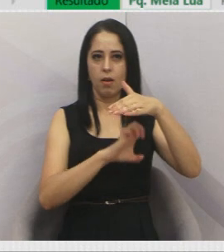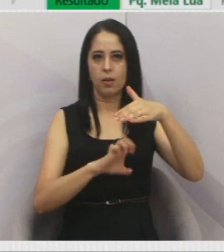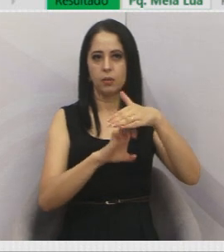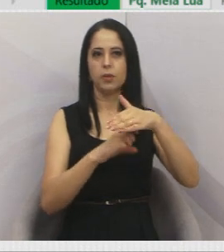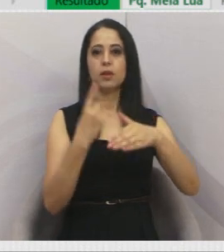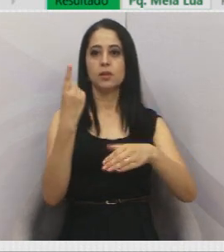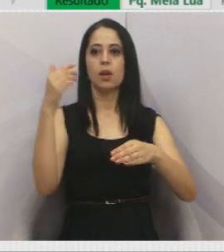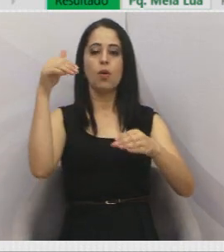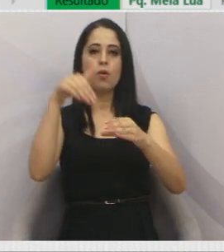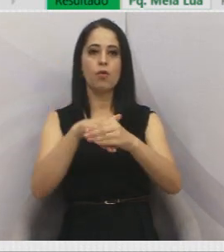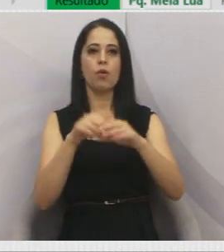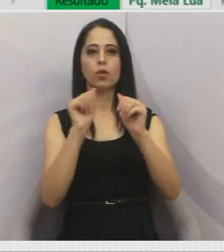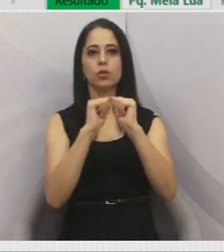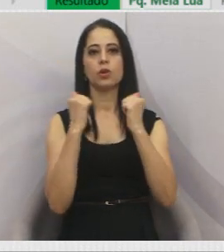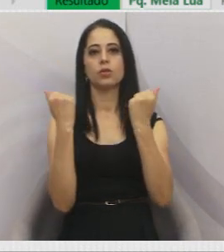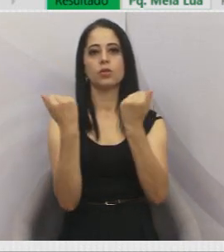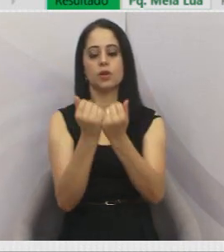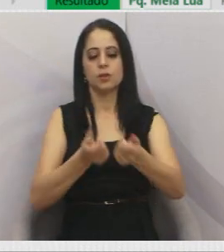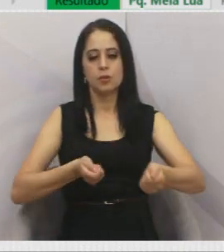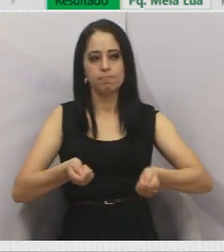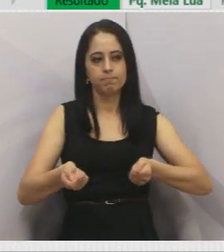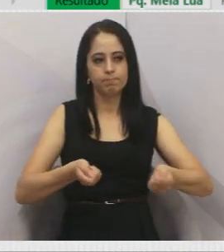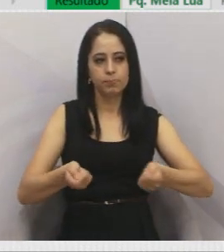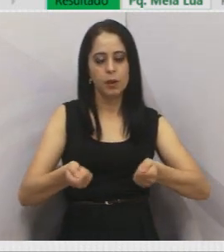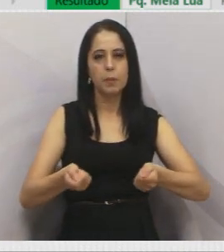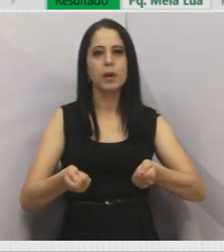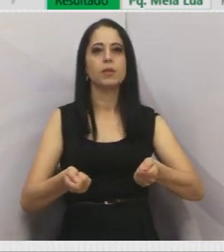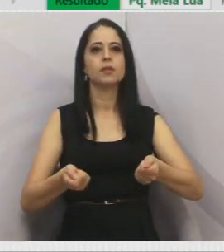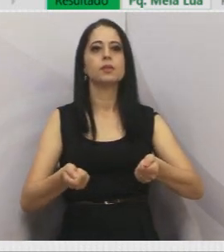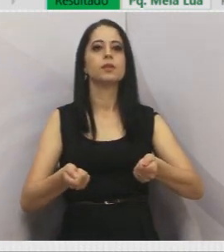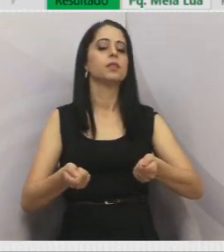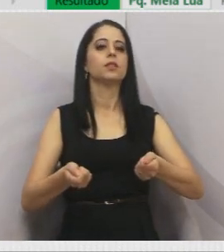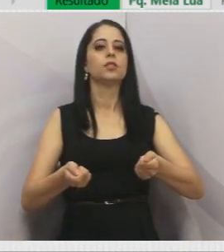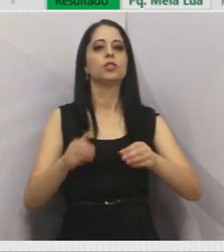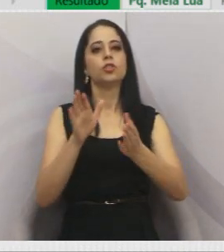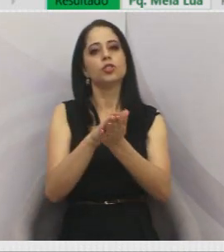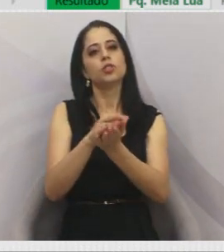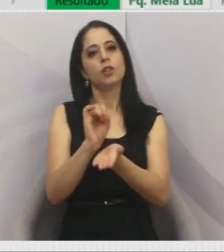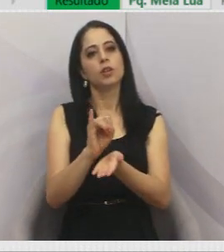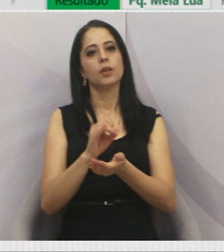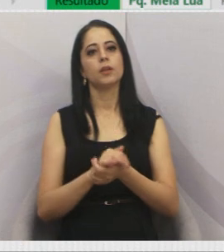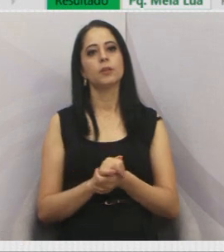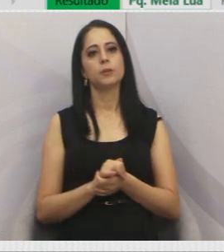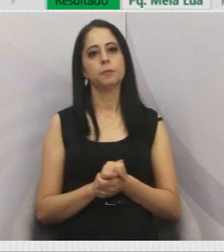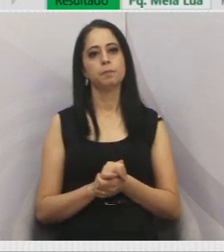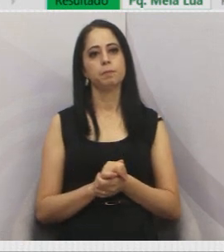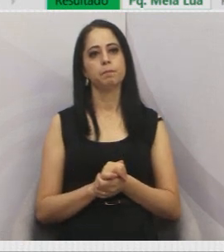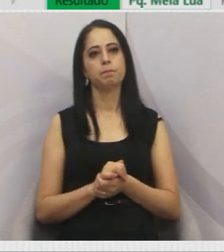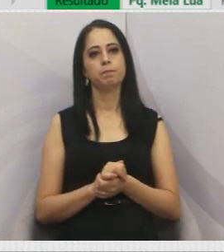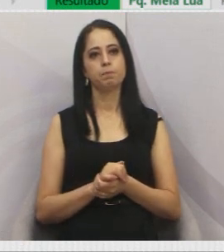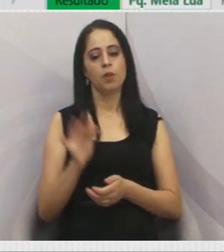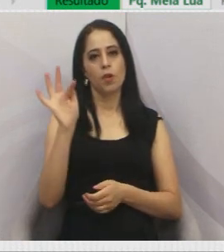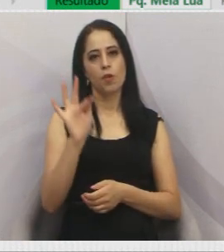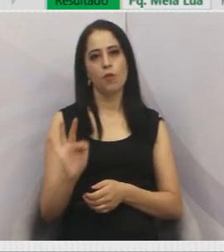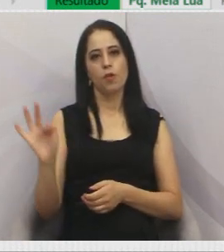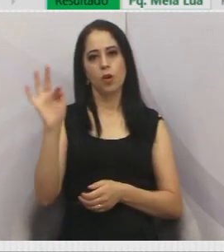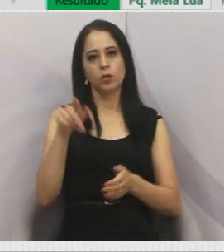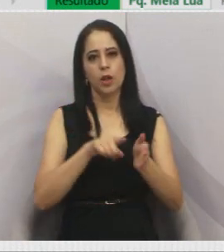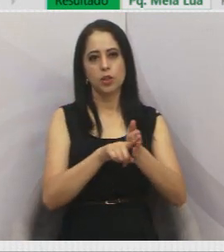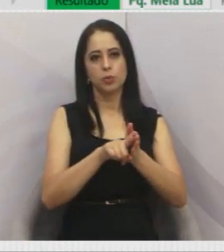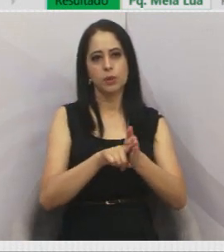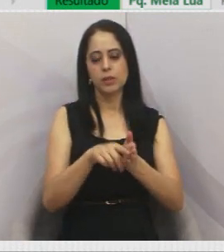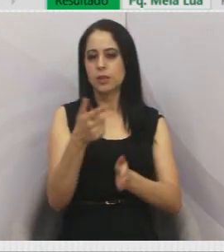voto Associação das Empresas de Mineração de Jacareí. Segmento entidades acadêmicas e de pesquisa, voto em